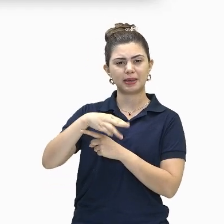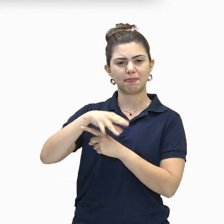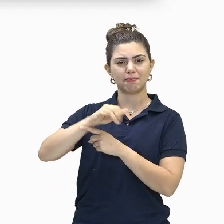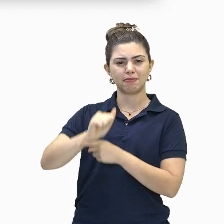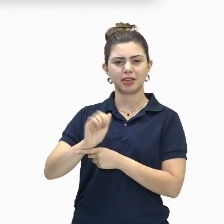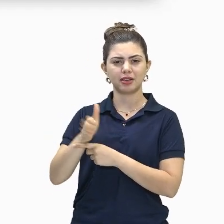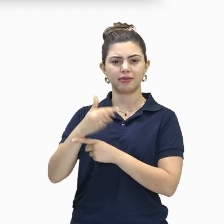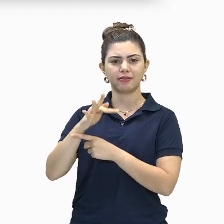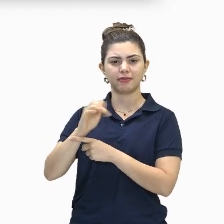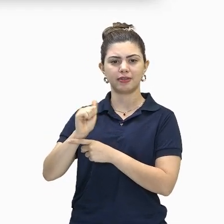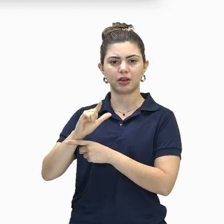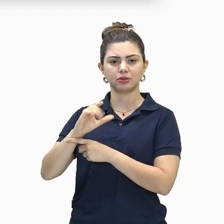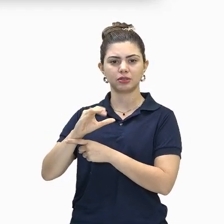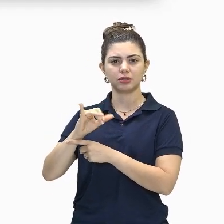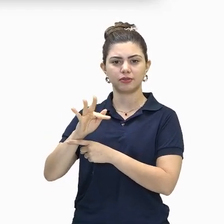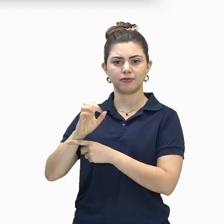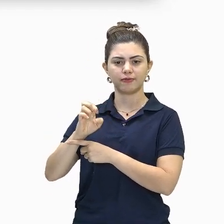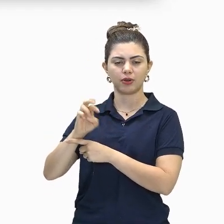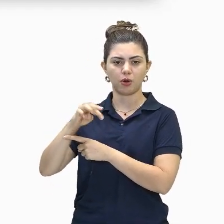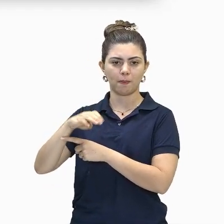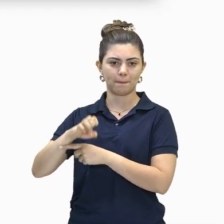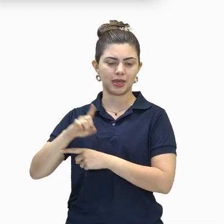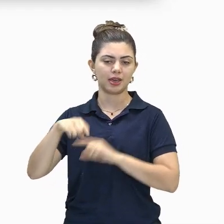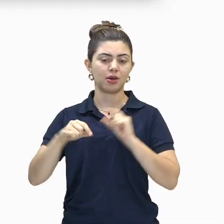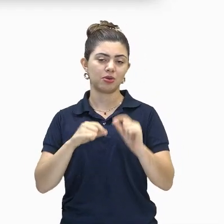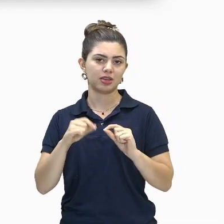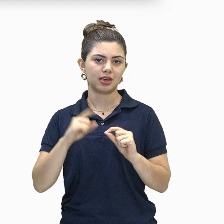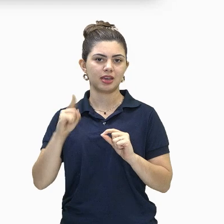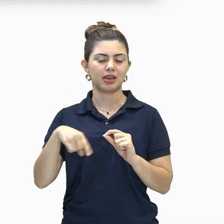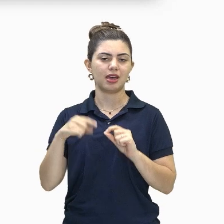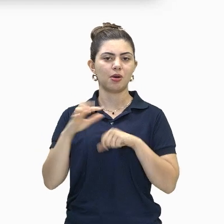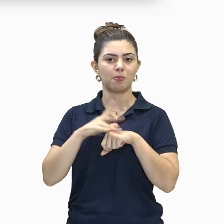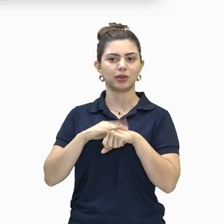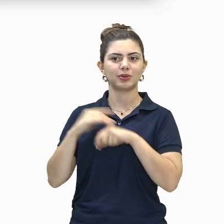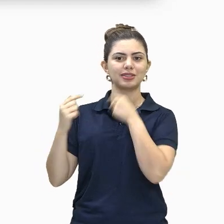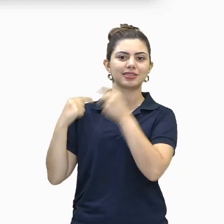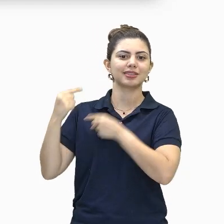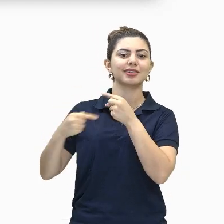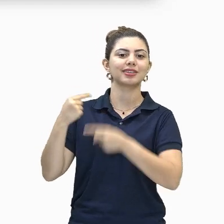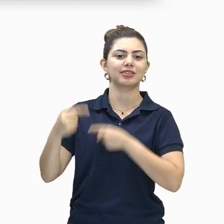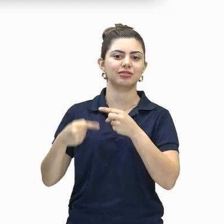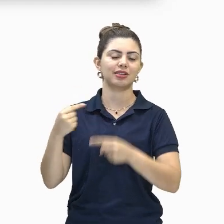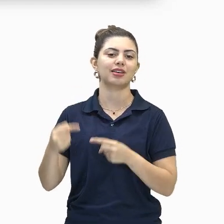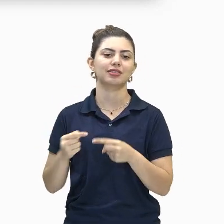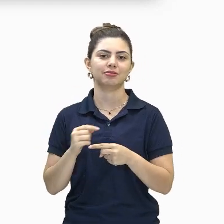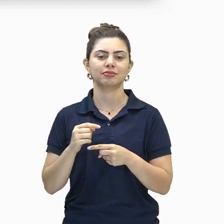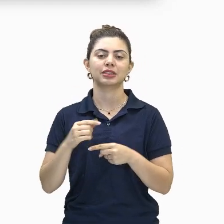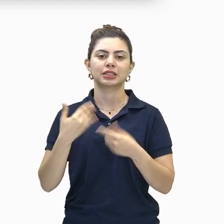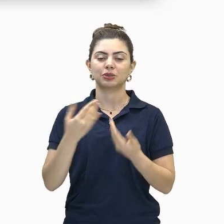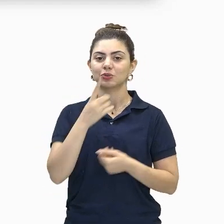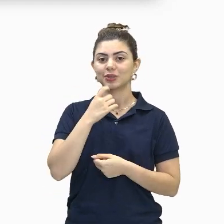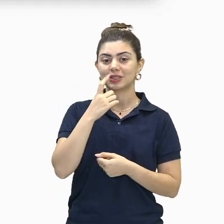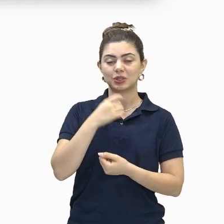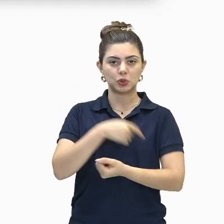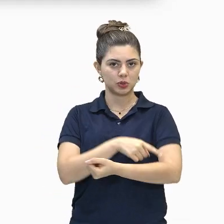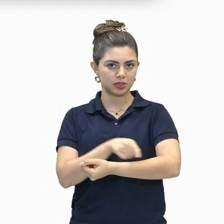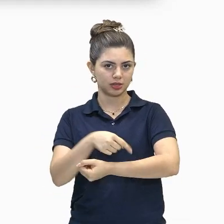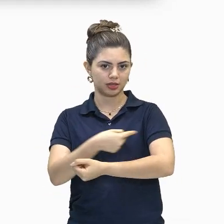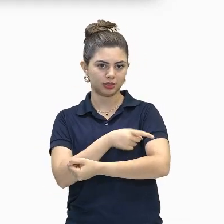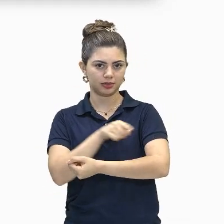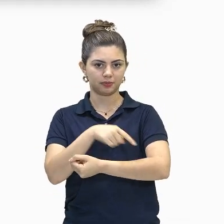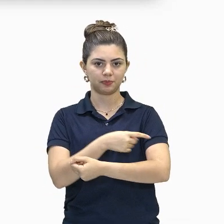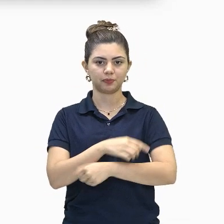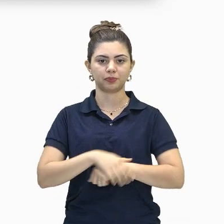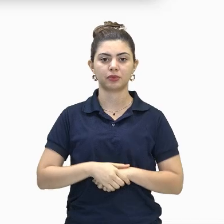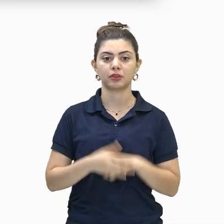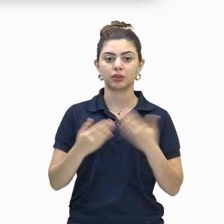genética hereditária que afeta os glóbulos vermelhos do sangue. Portanto, vão fazer com que as hemoglobinas, elas tenham, as